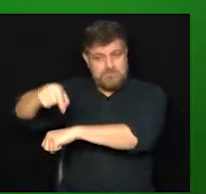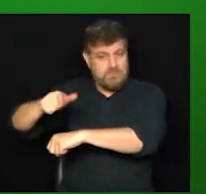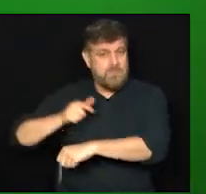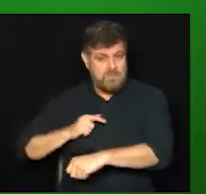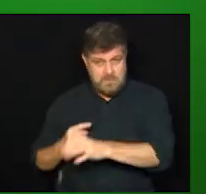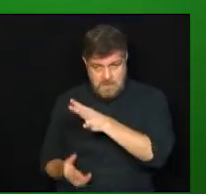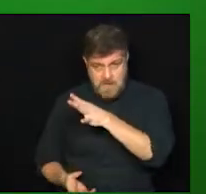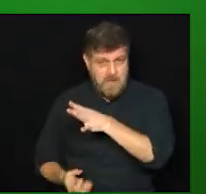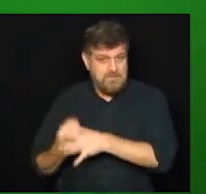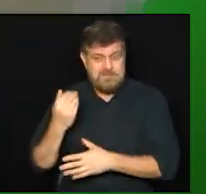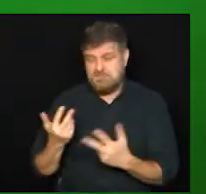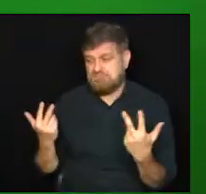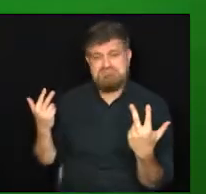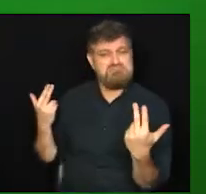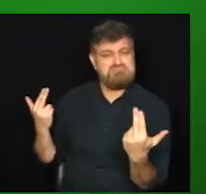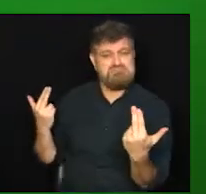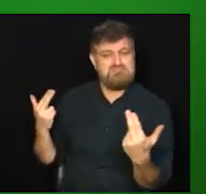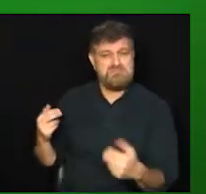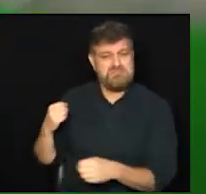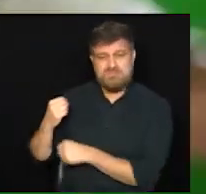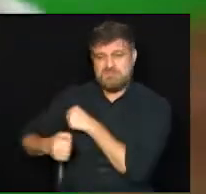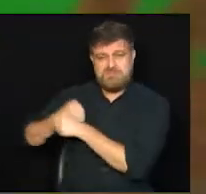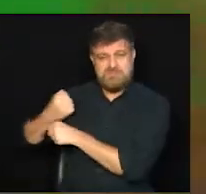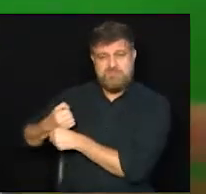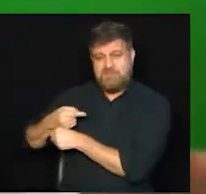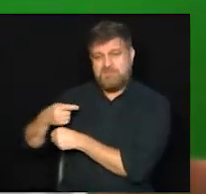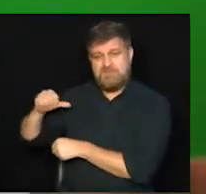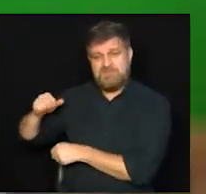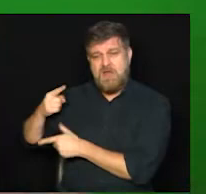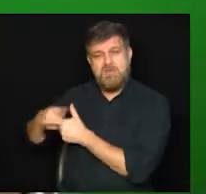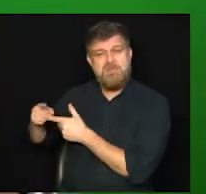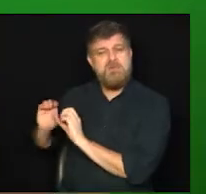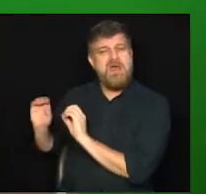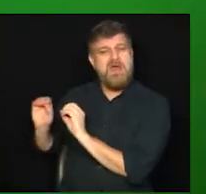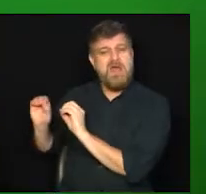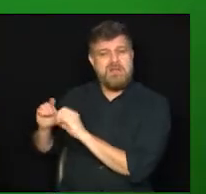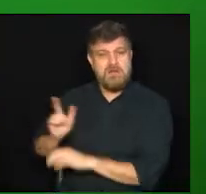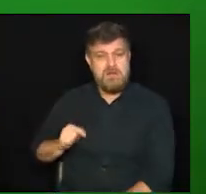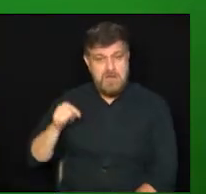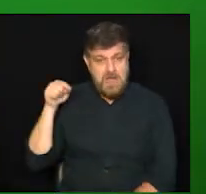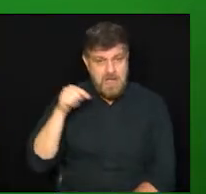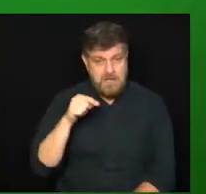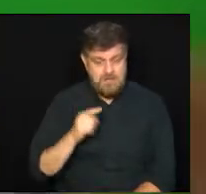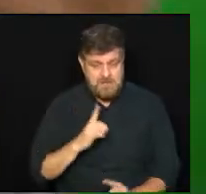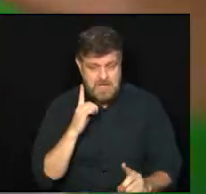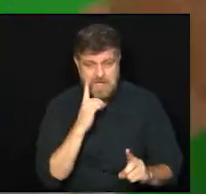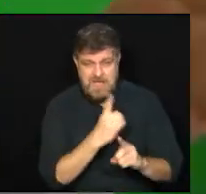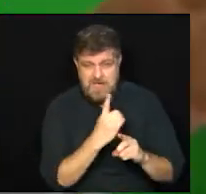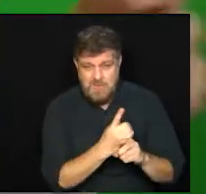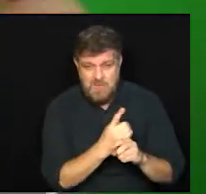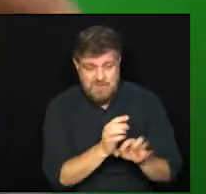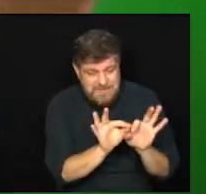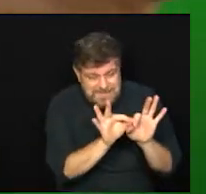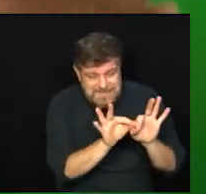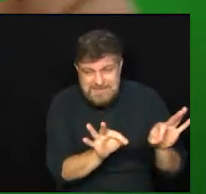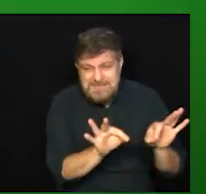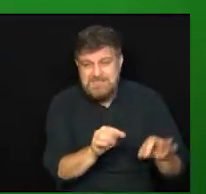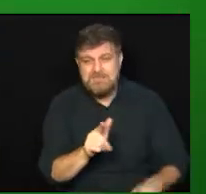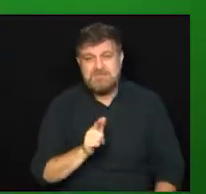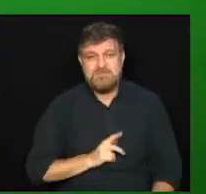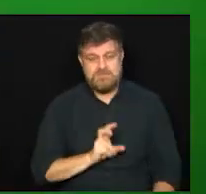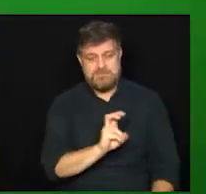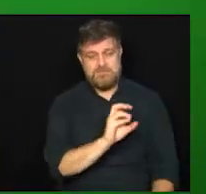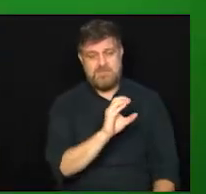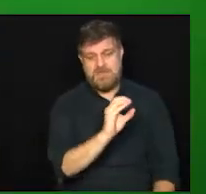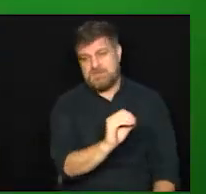grandes, assim como realizavam em 2019. Agora, eventos, né? Isso eu tenho dito aqui. Eventos menores, eventos de 50